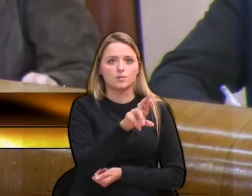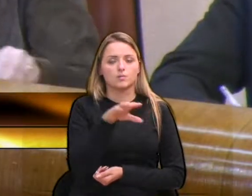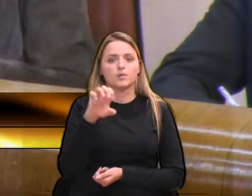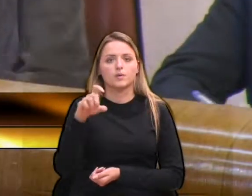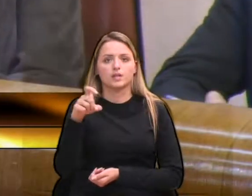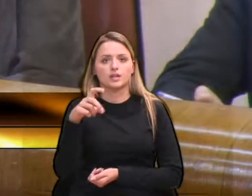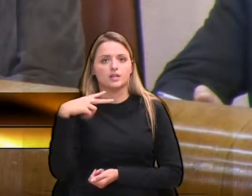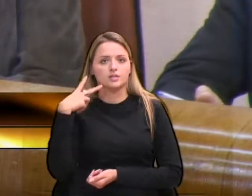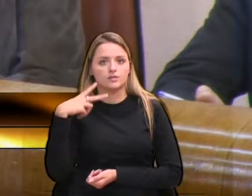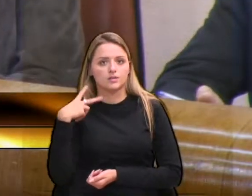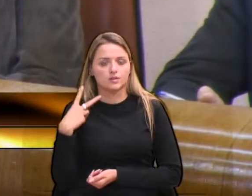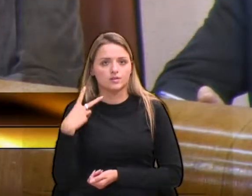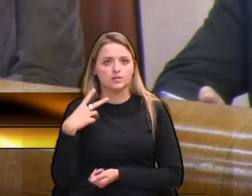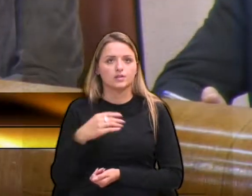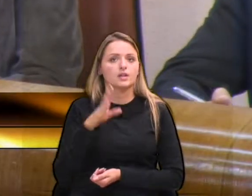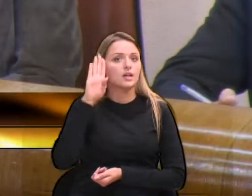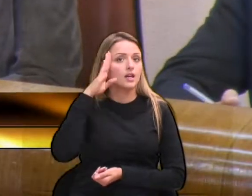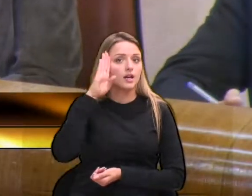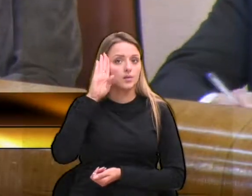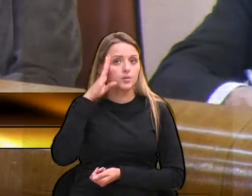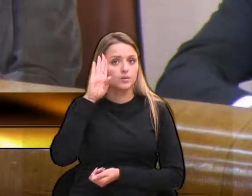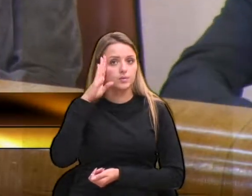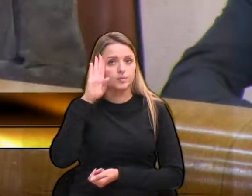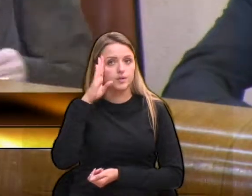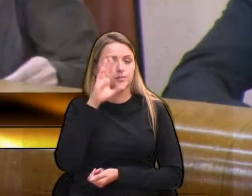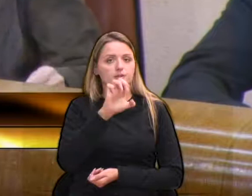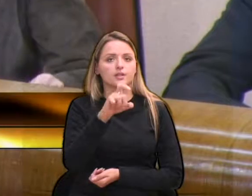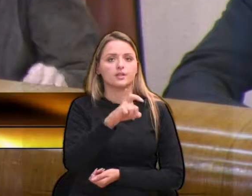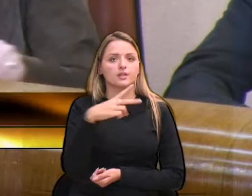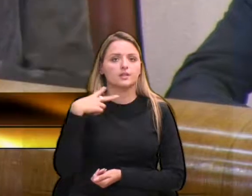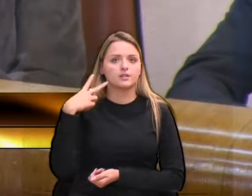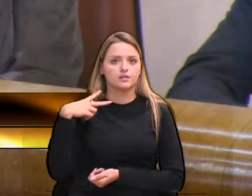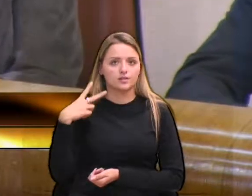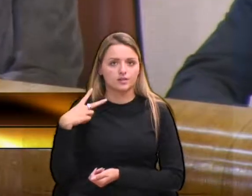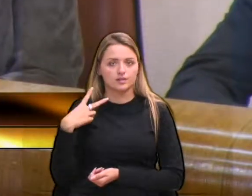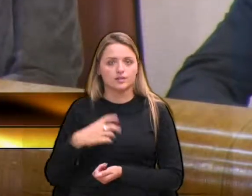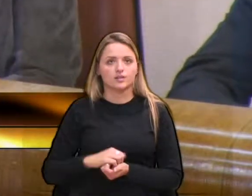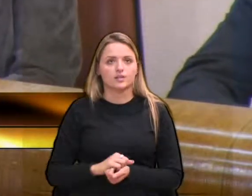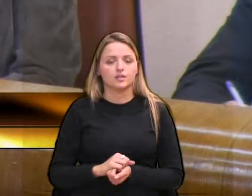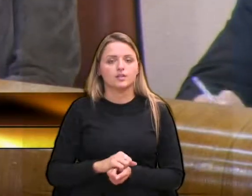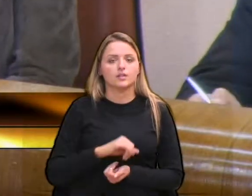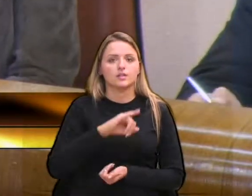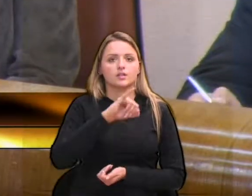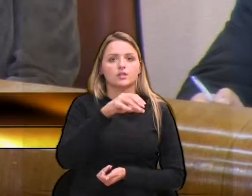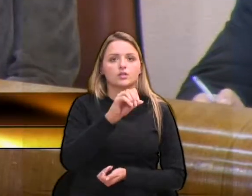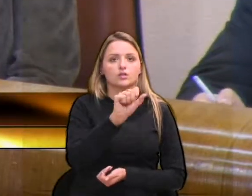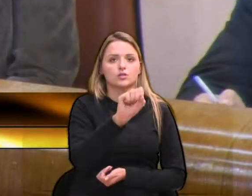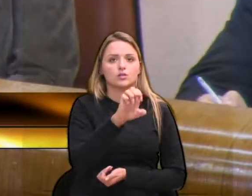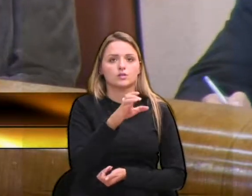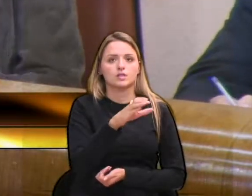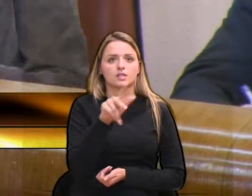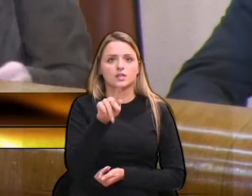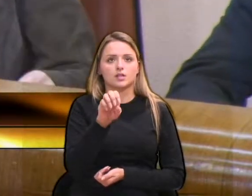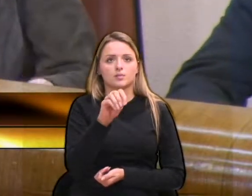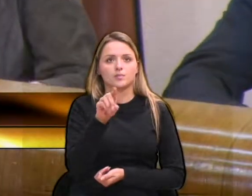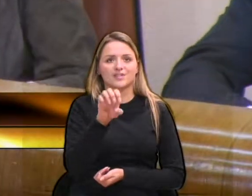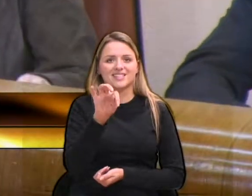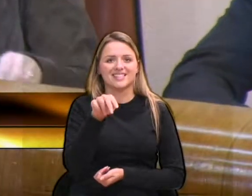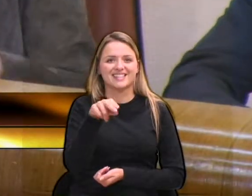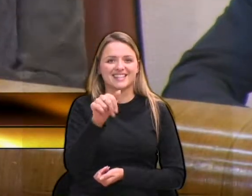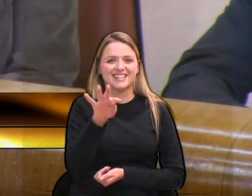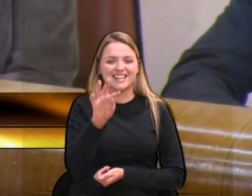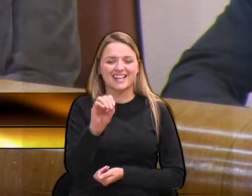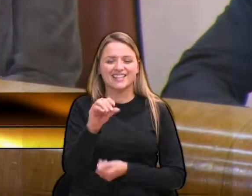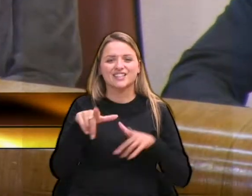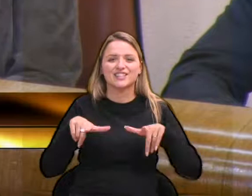ex-vereador. Raimundo Bampi, ex-vereador. José Clemente Pozenato, cidadão